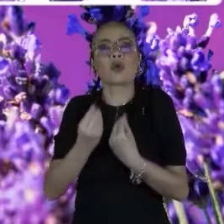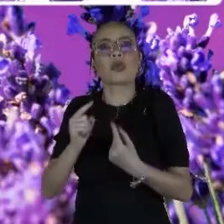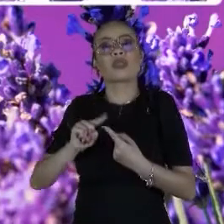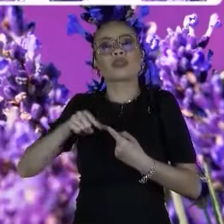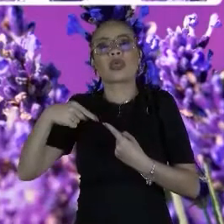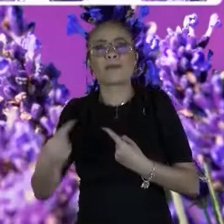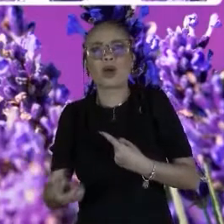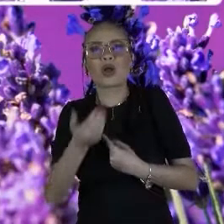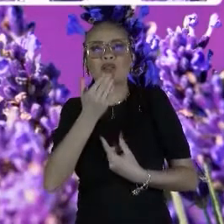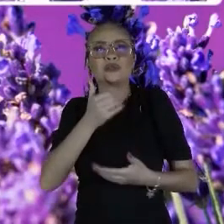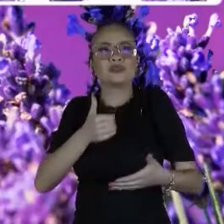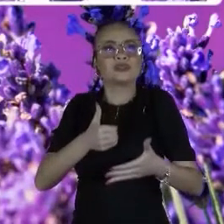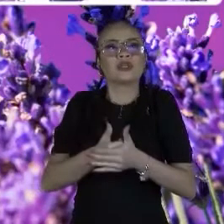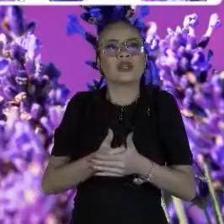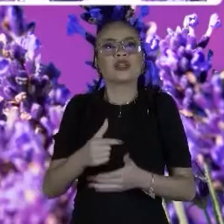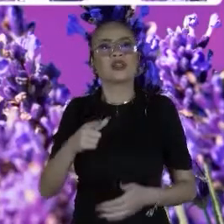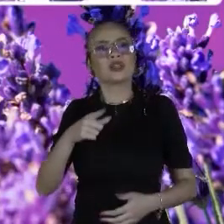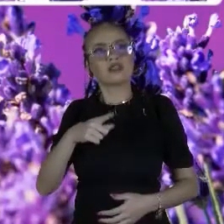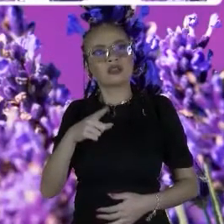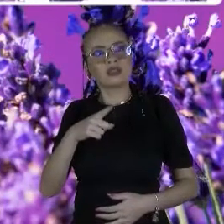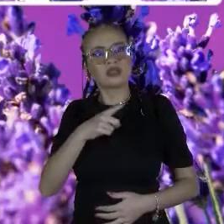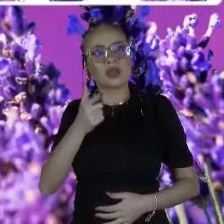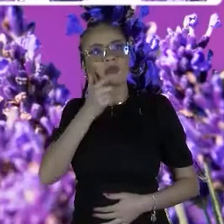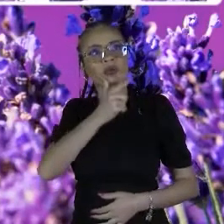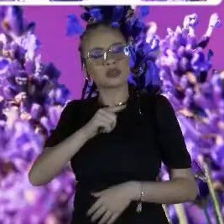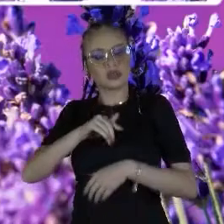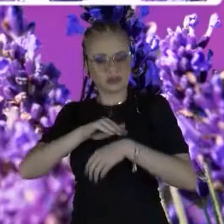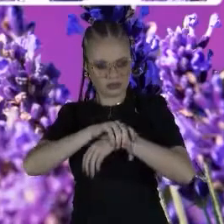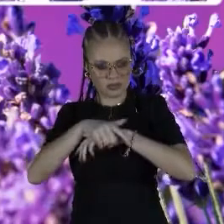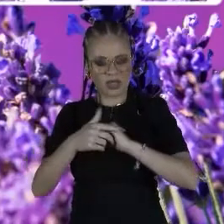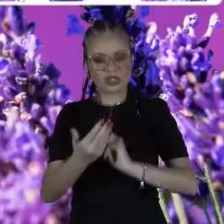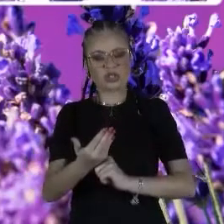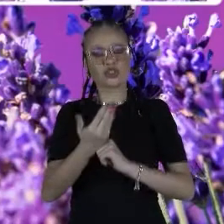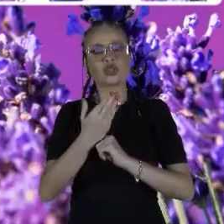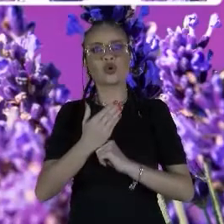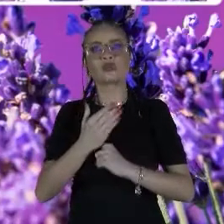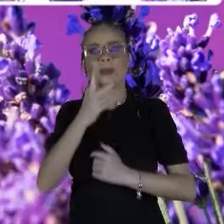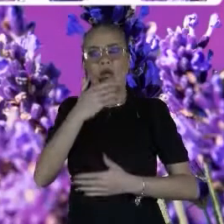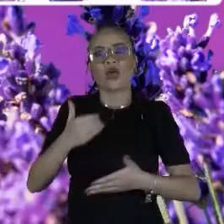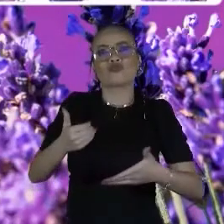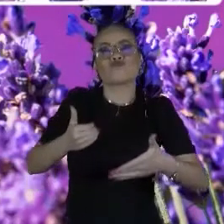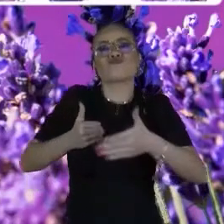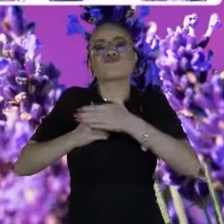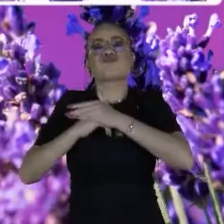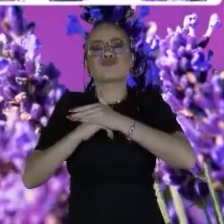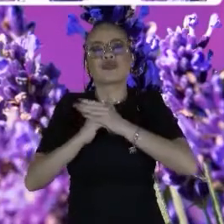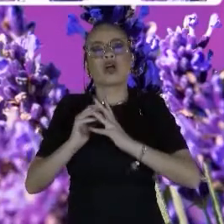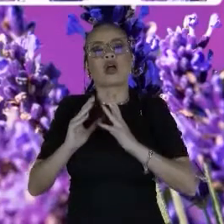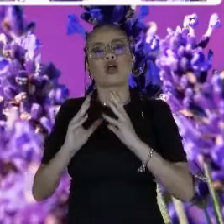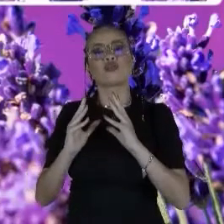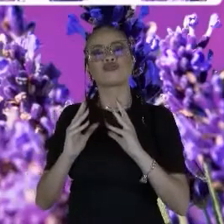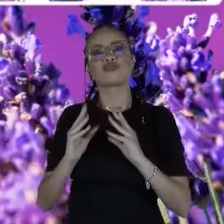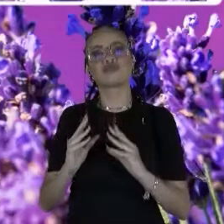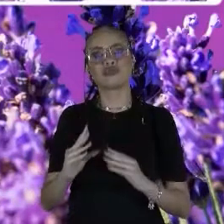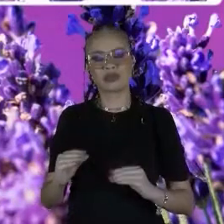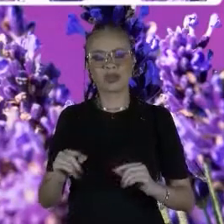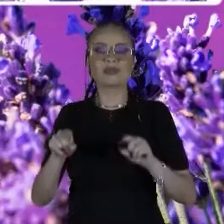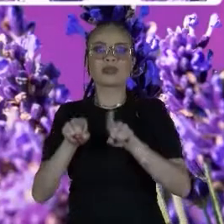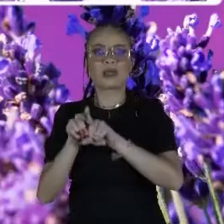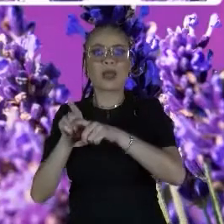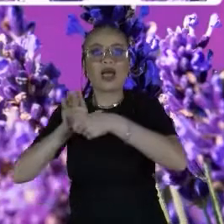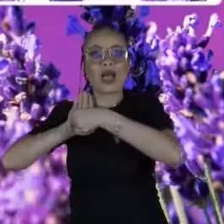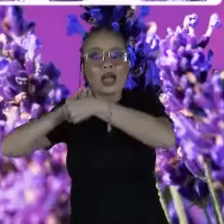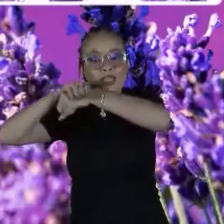almoço né a gente falar e passa uma linha para poder de fazer uma melhor digestão a noite repetimos a questão da pele